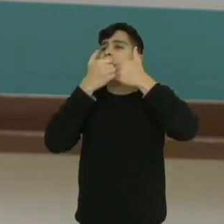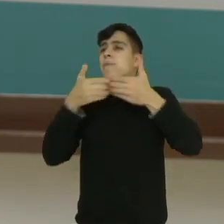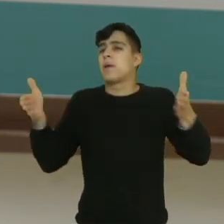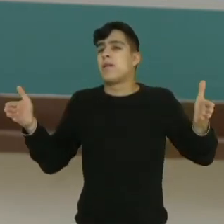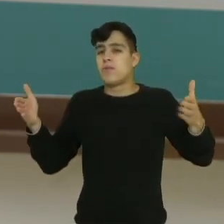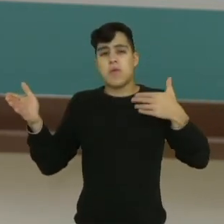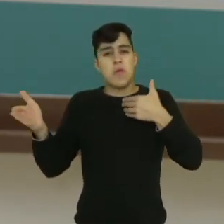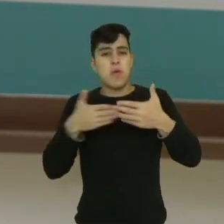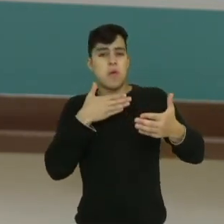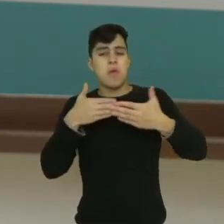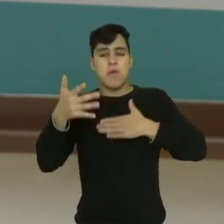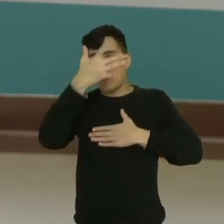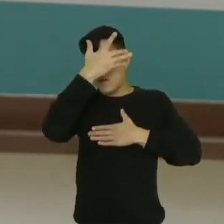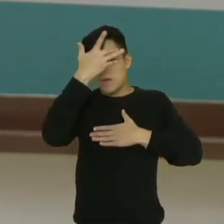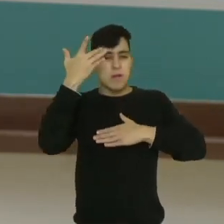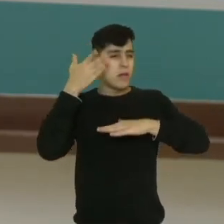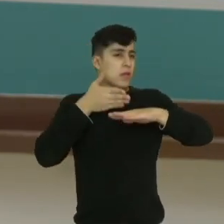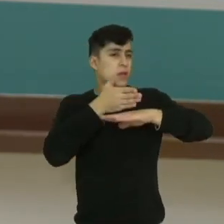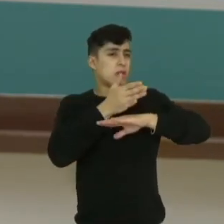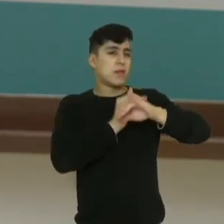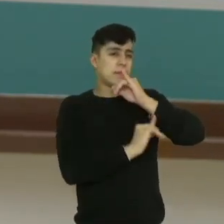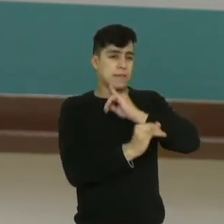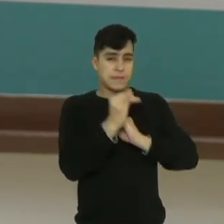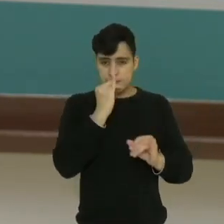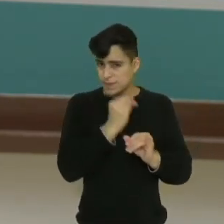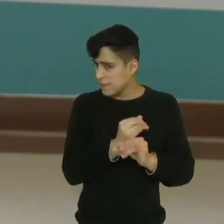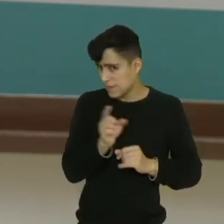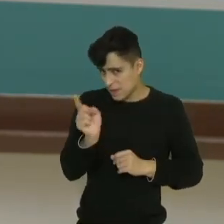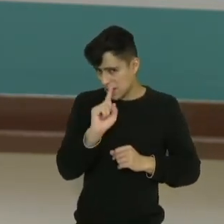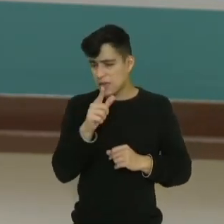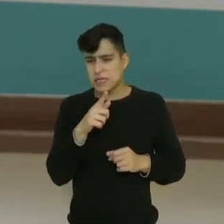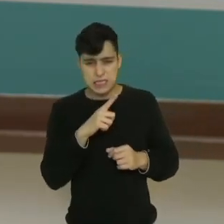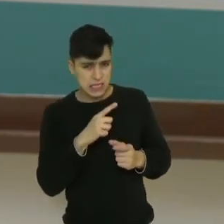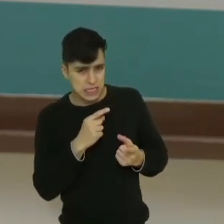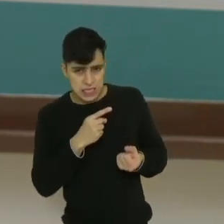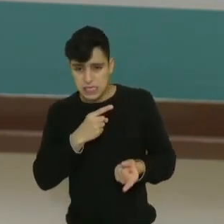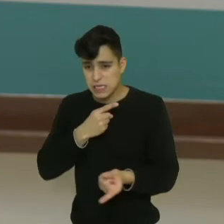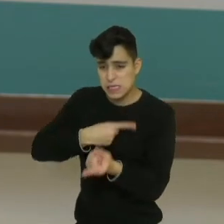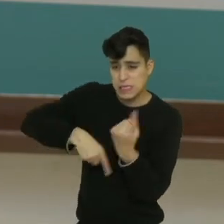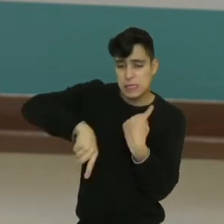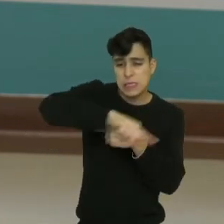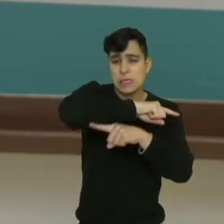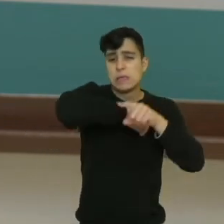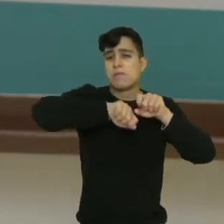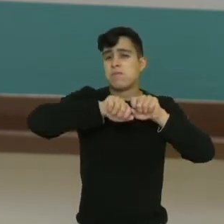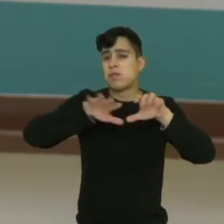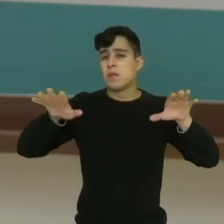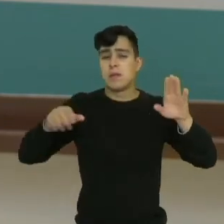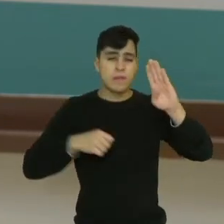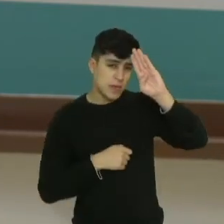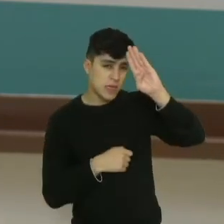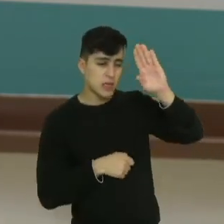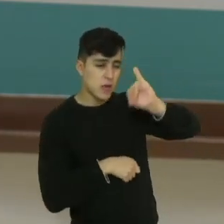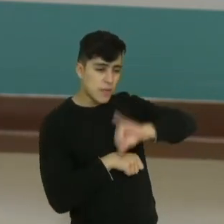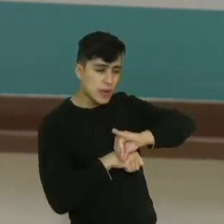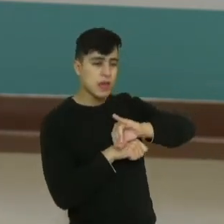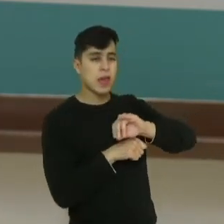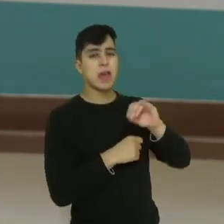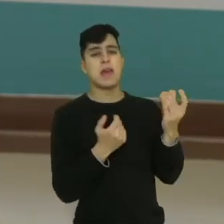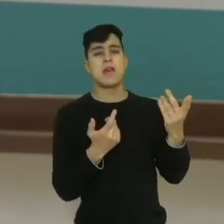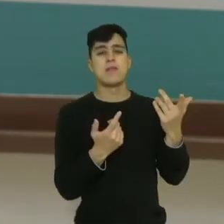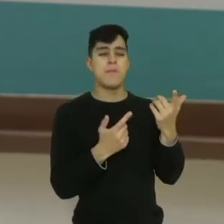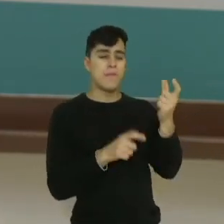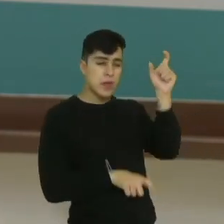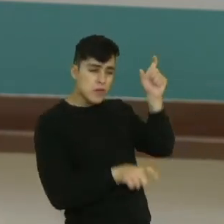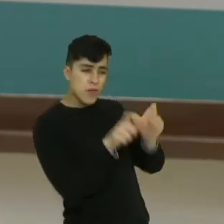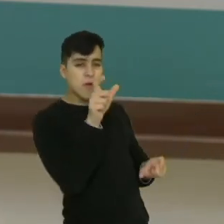pessoa que tenha acesso à informática, mas não. Existe uma circulação principalmente de mercadorias e de fluxo de